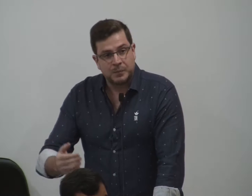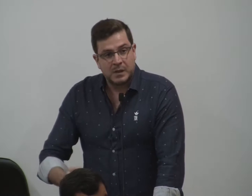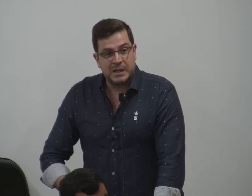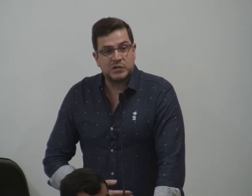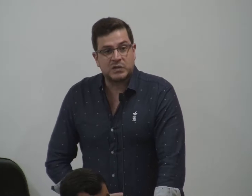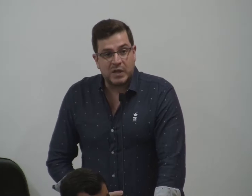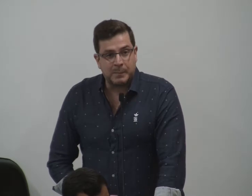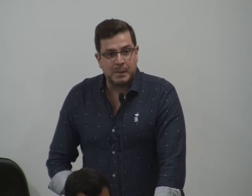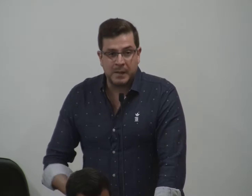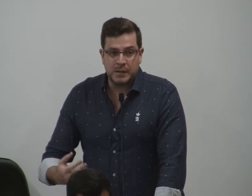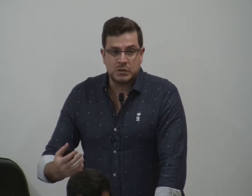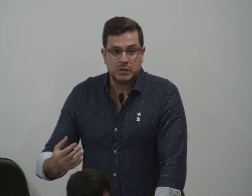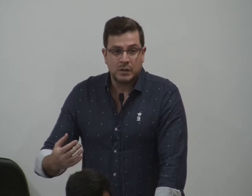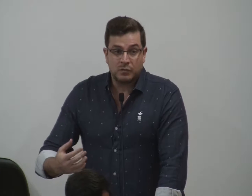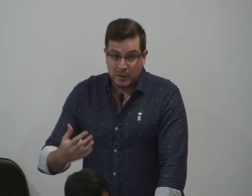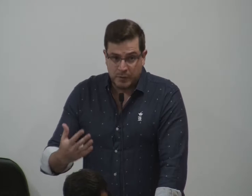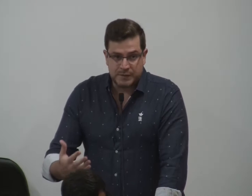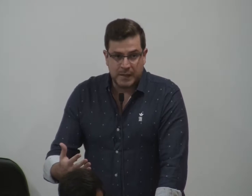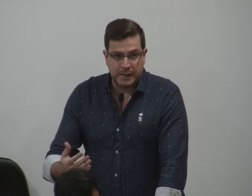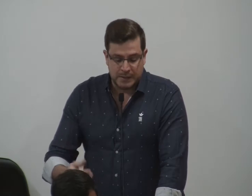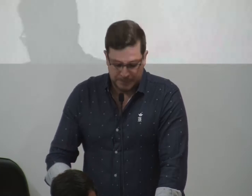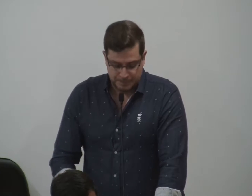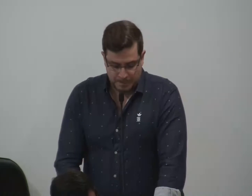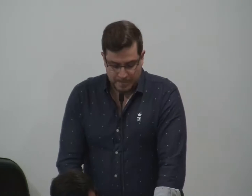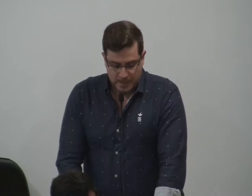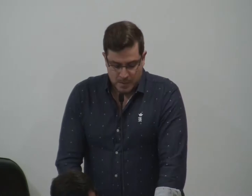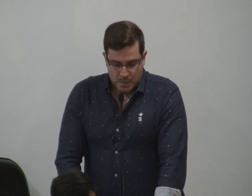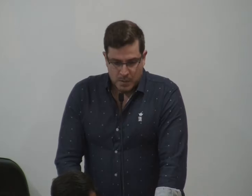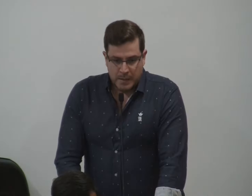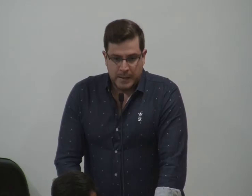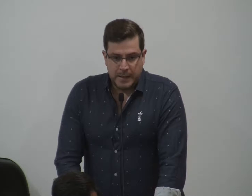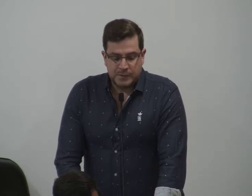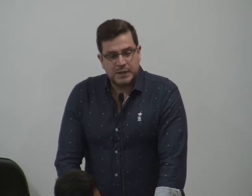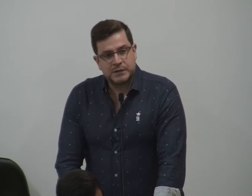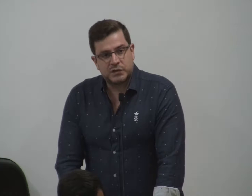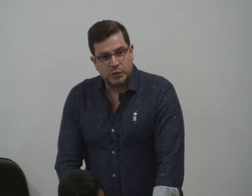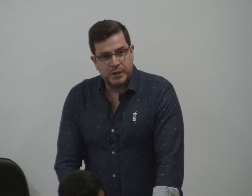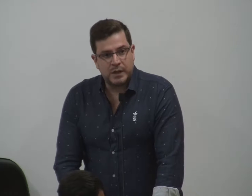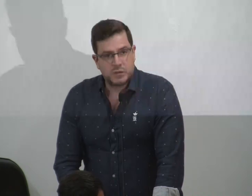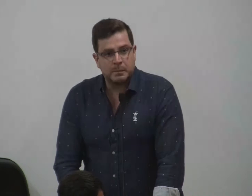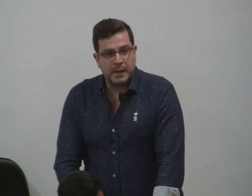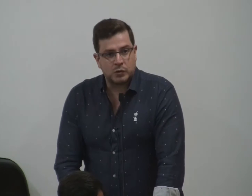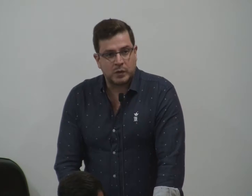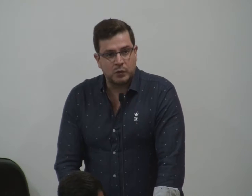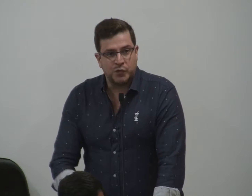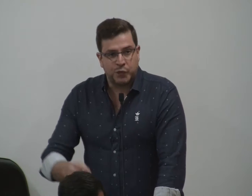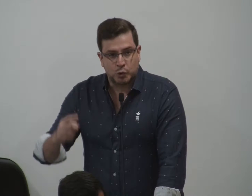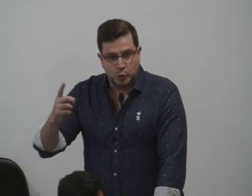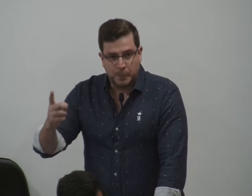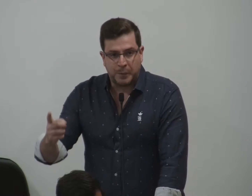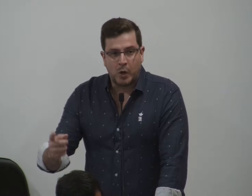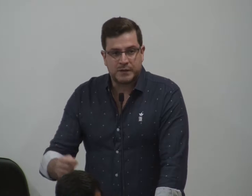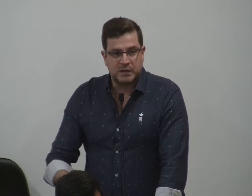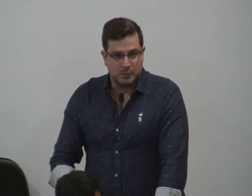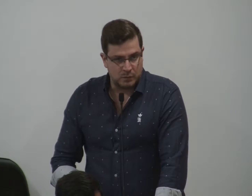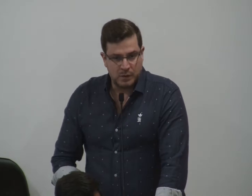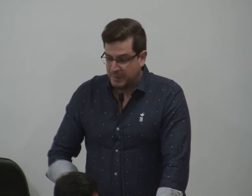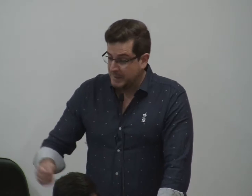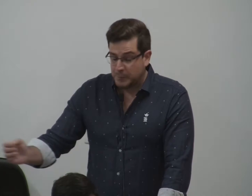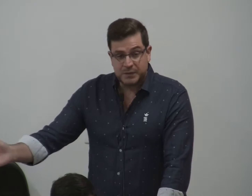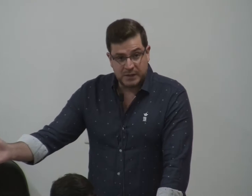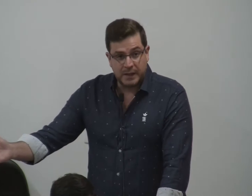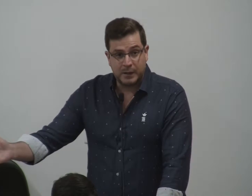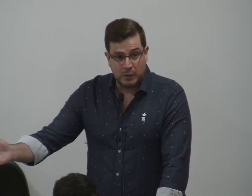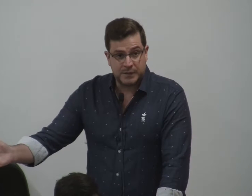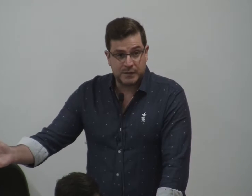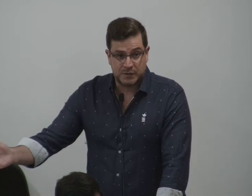pista e extremamente valorizada. Se existir o entendimento que num futuro próximo,